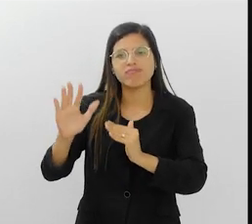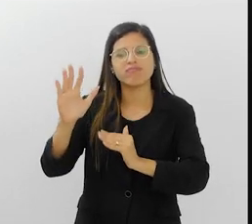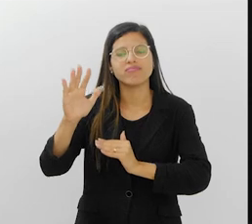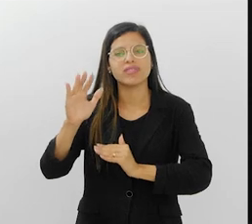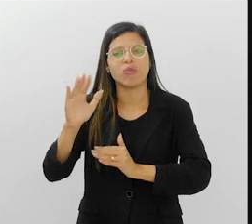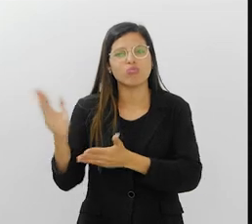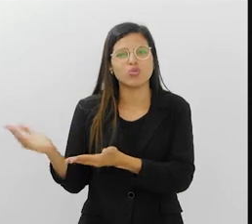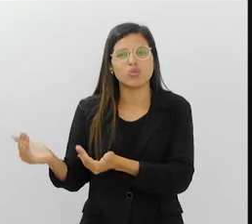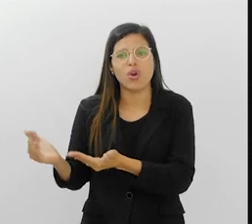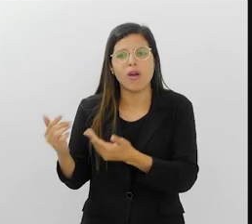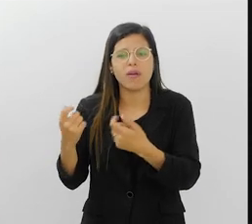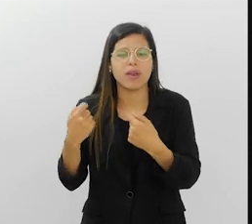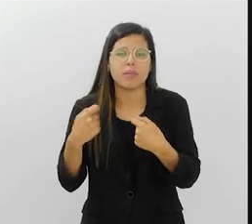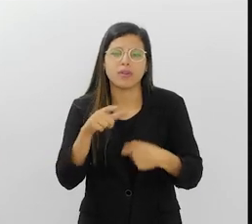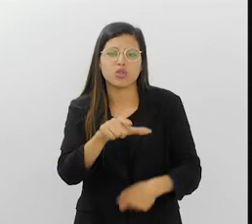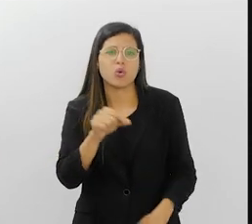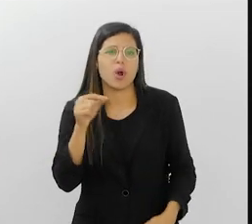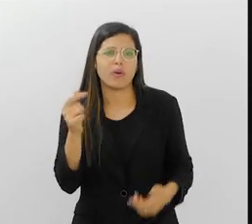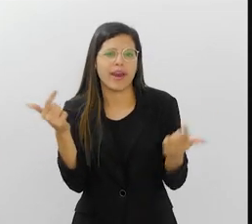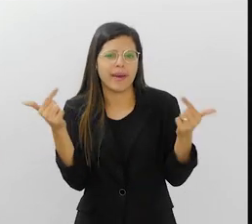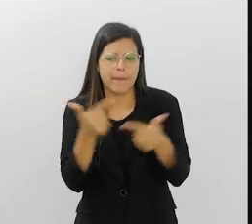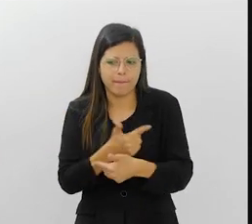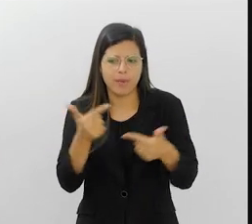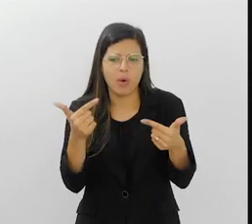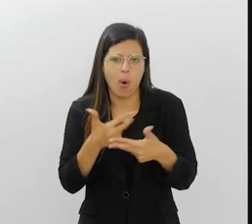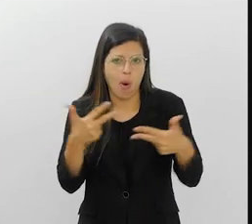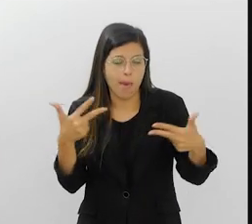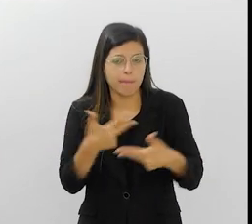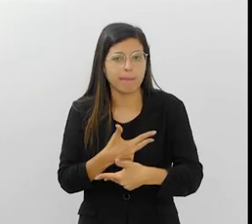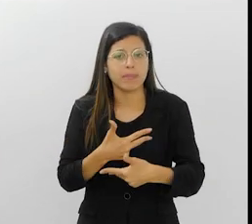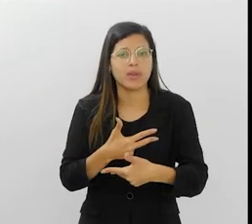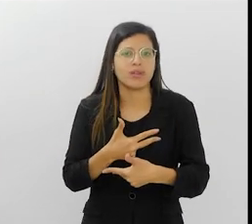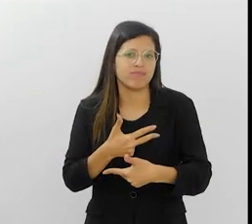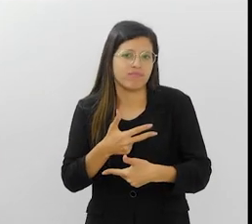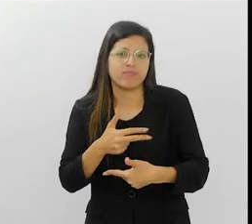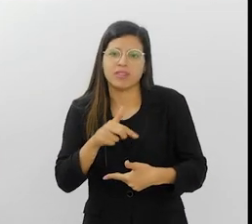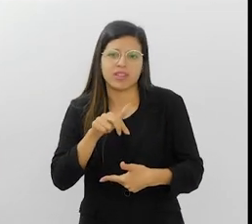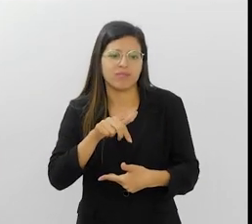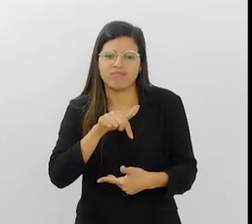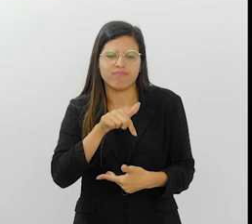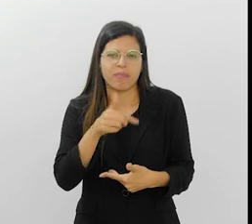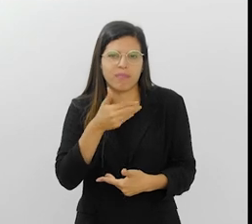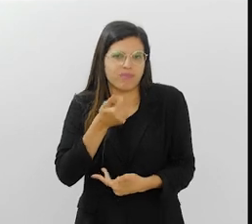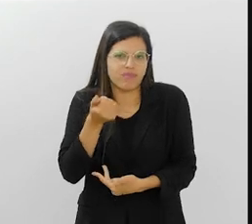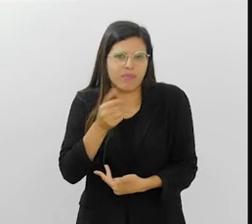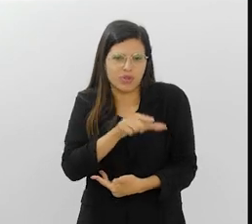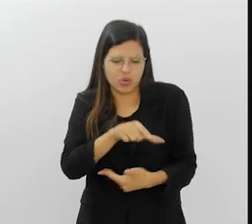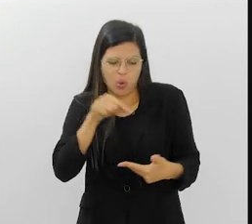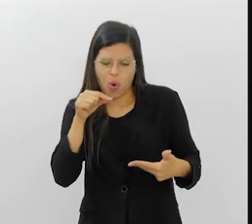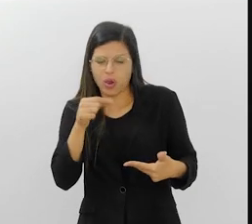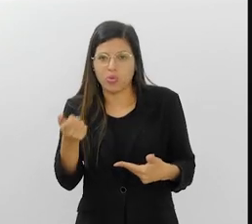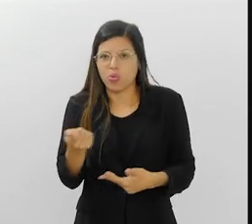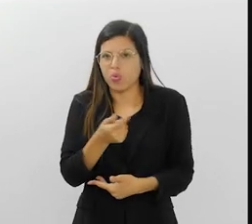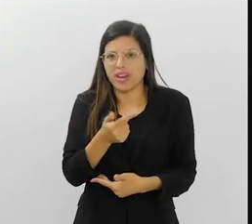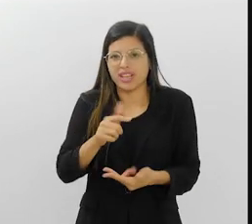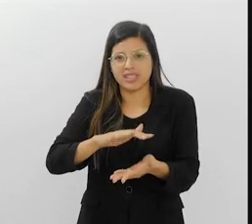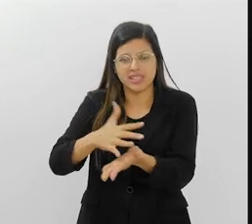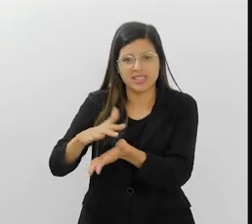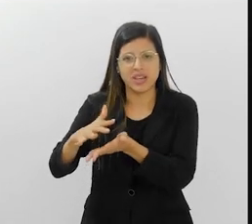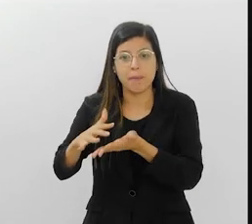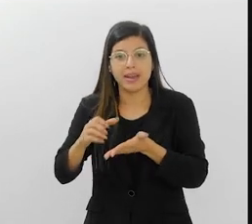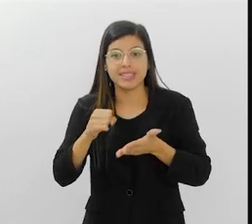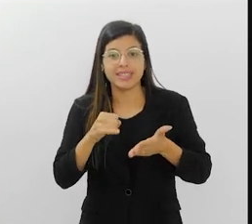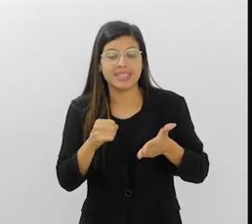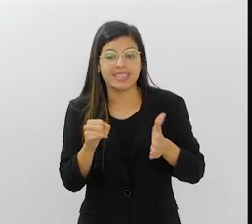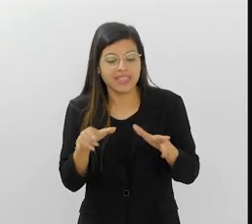da comunidade prefere hoje ouvir hip hop e trap, e não samba enredo. Então, se a gente restringir mais o acesso à aula,